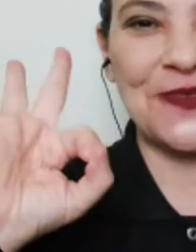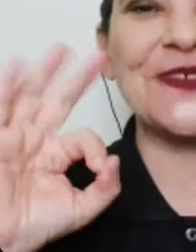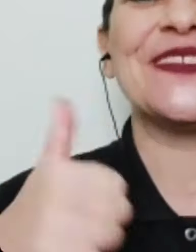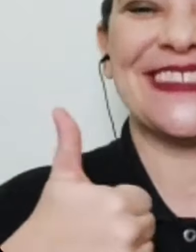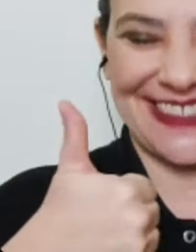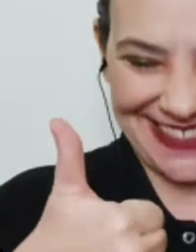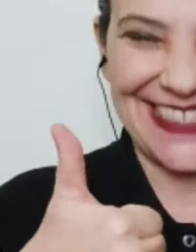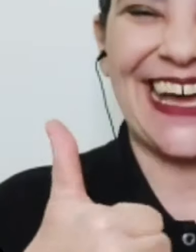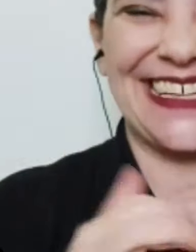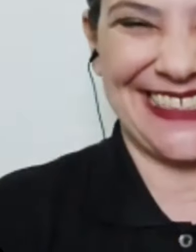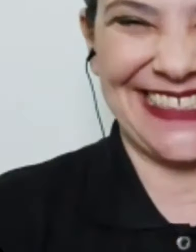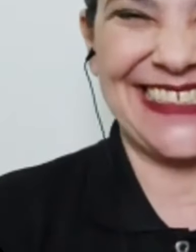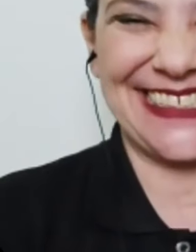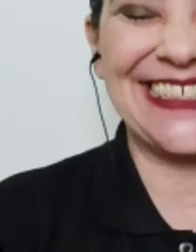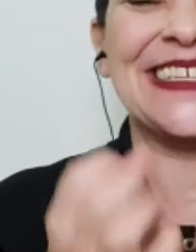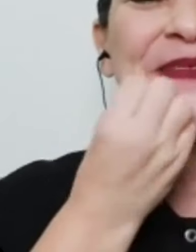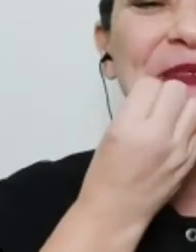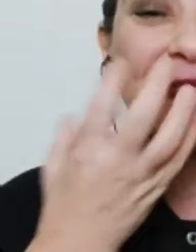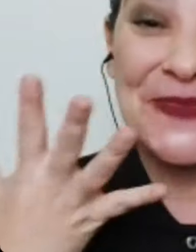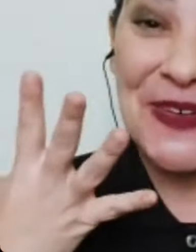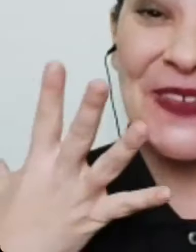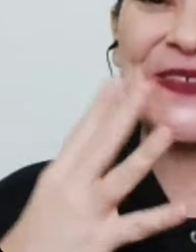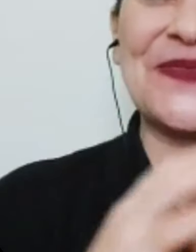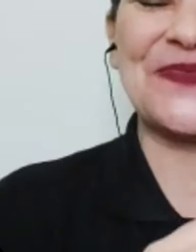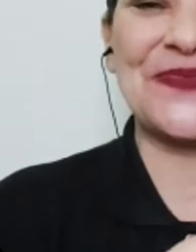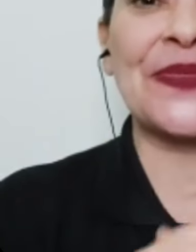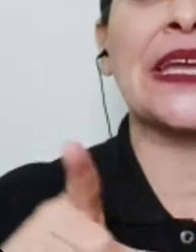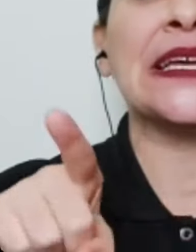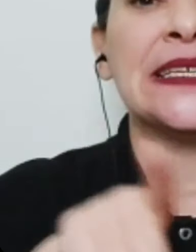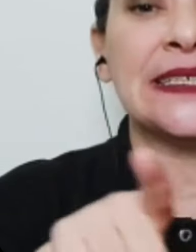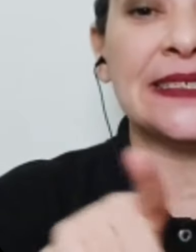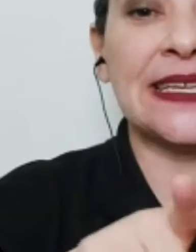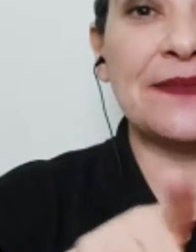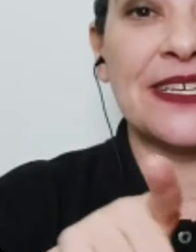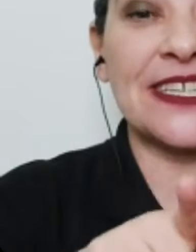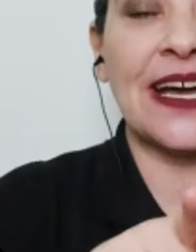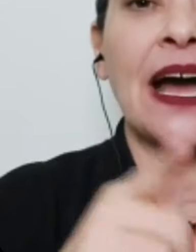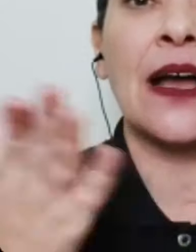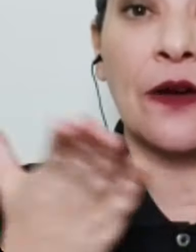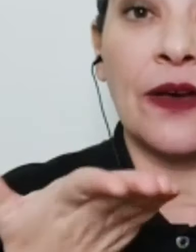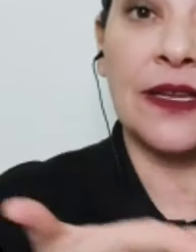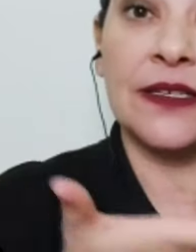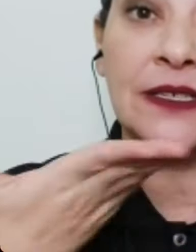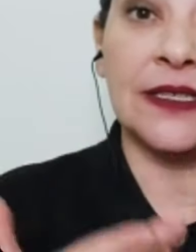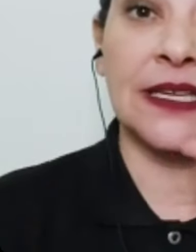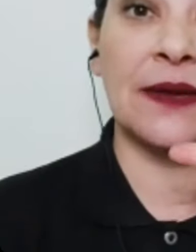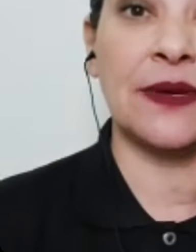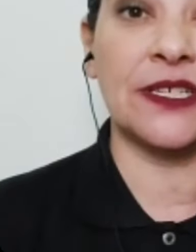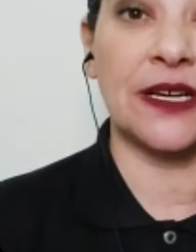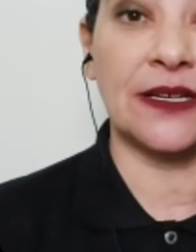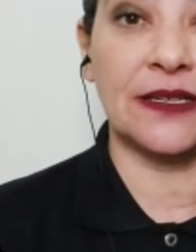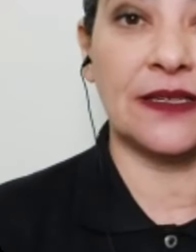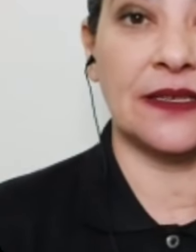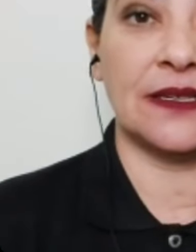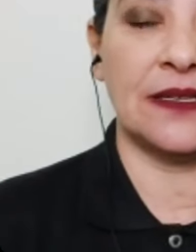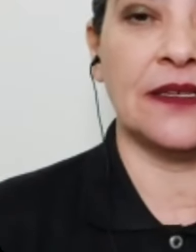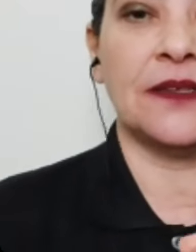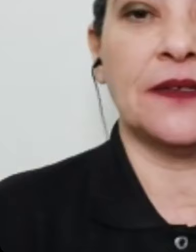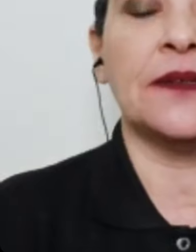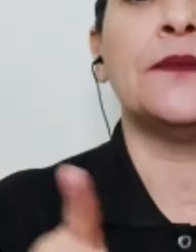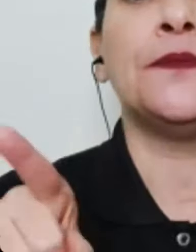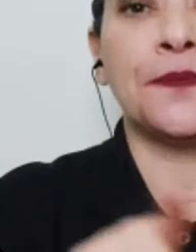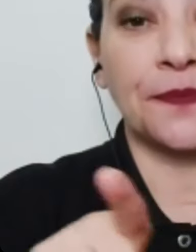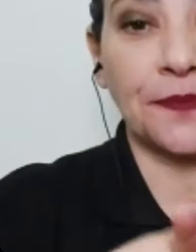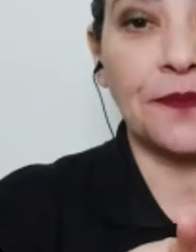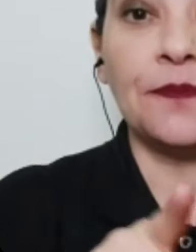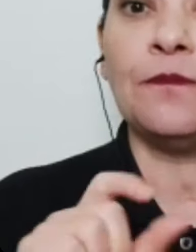tudo ótimo. ótimo. Então tá bom. Eu vou também agora já chamar o Leonardo, Tem que né? baixar. Tem que Afinal abaixar. de contas, né?